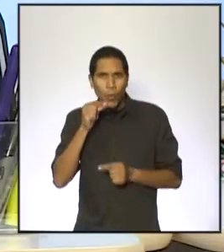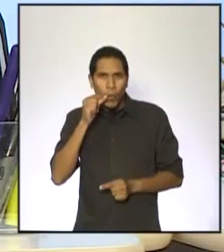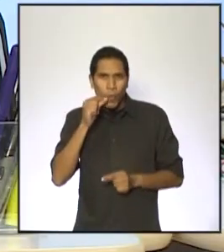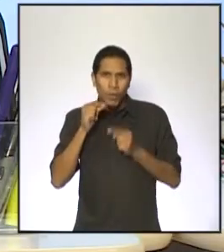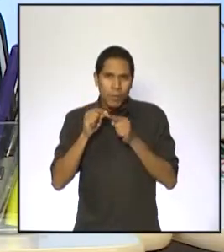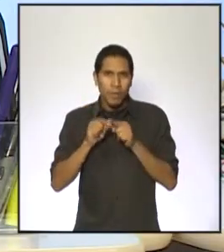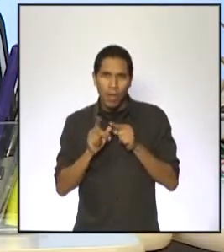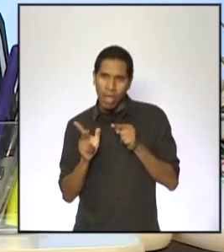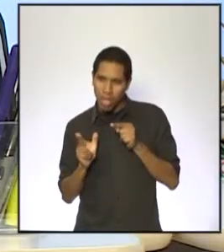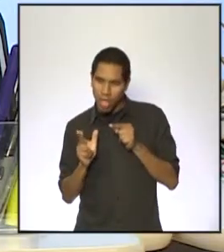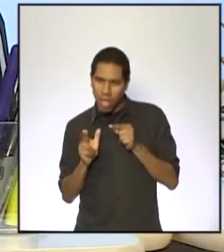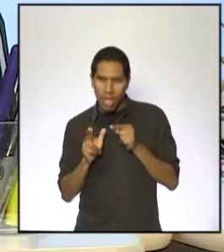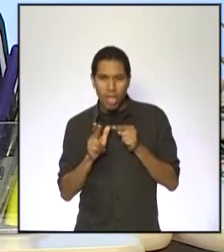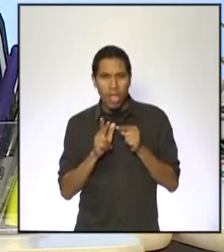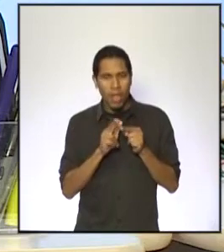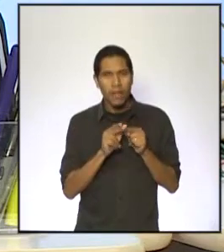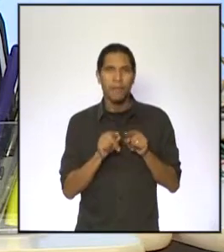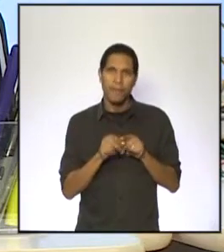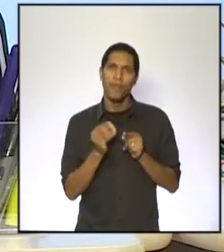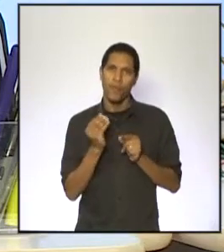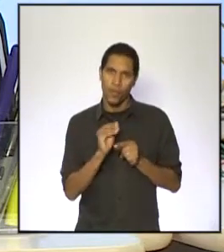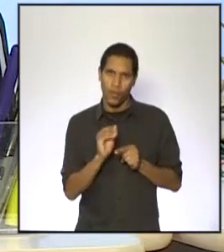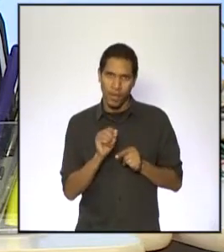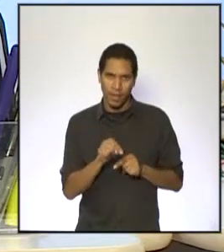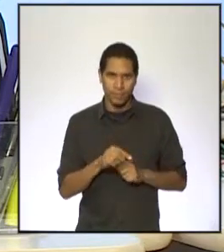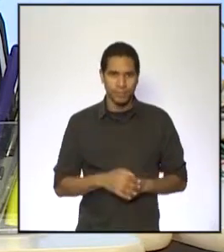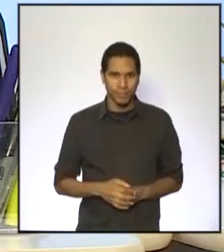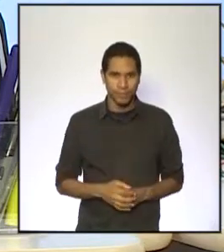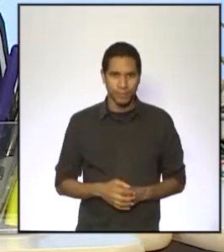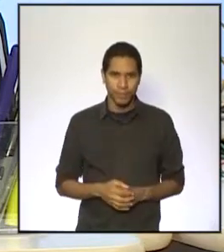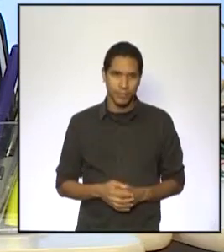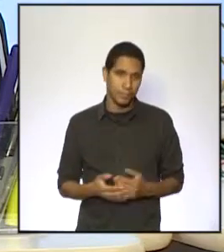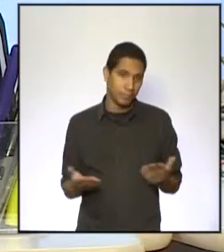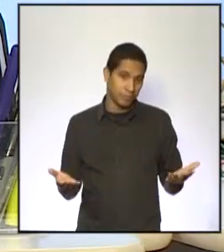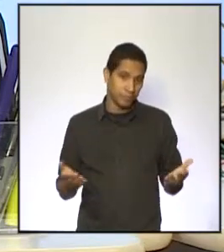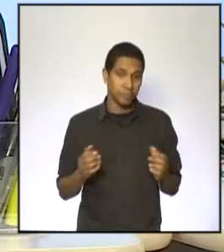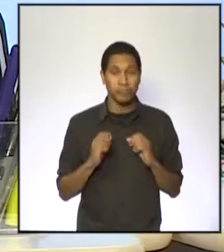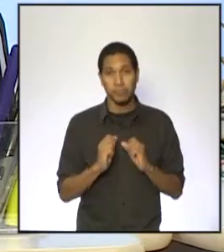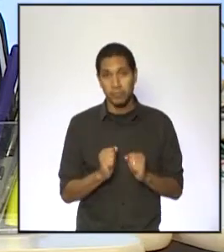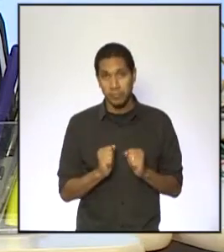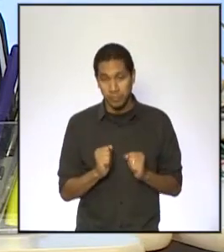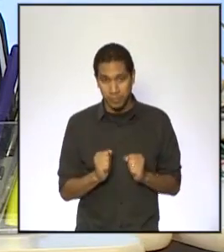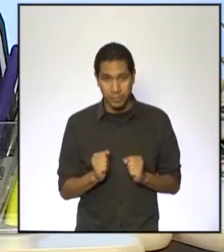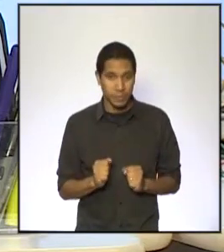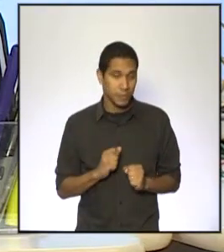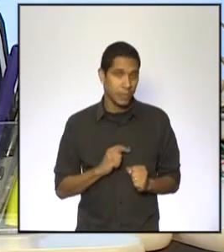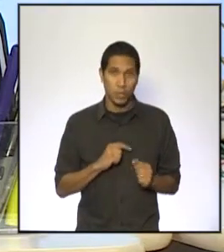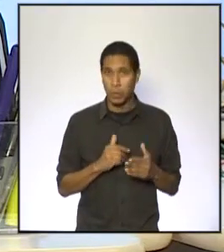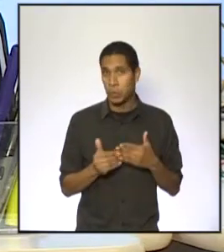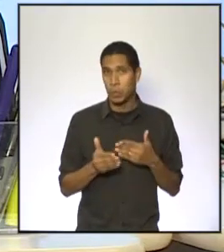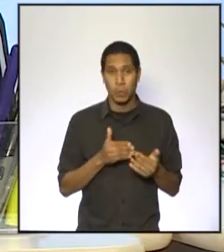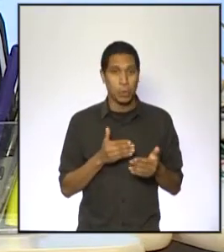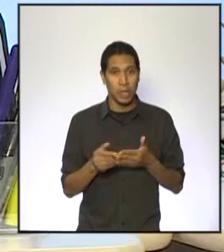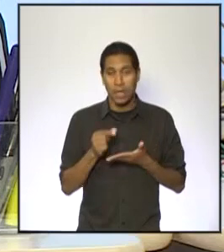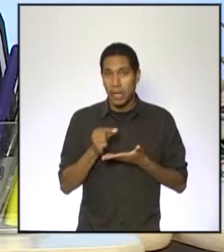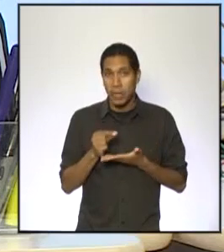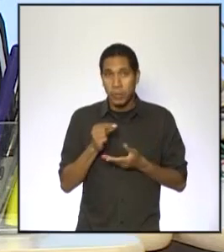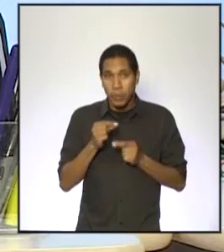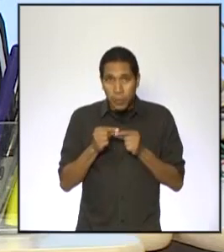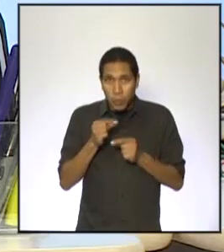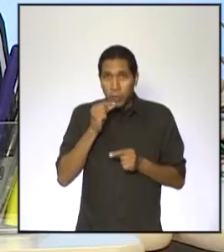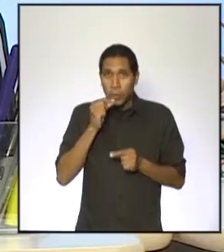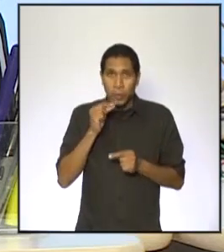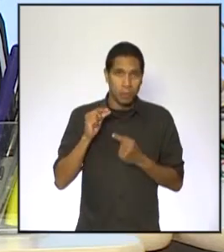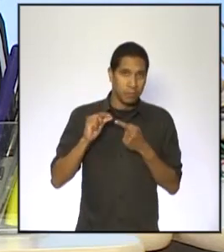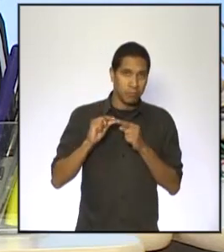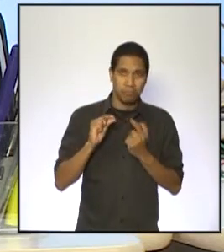no começo, nessas marcações. Pode ser qualquer tipo de canudo, e se você também não